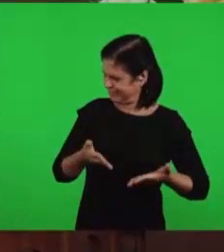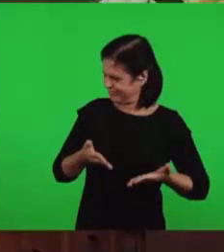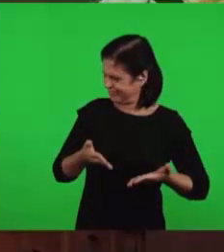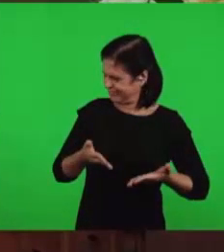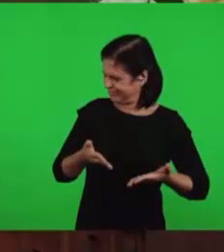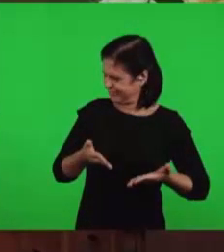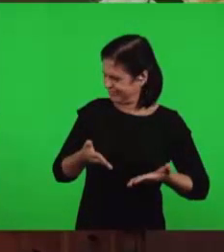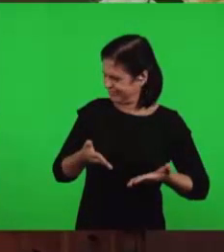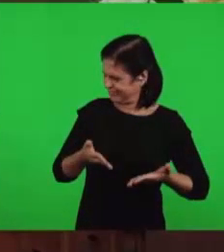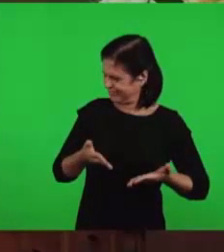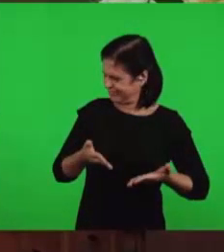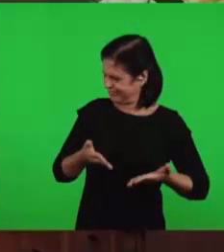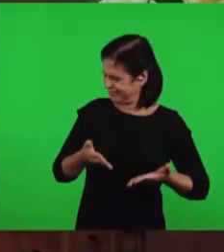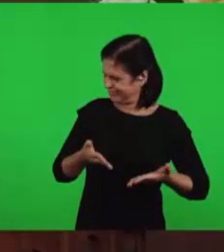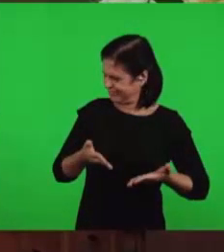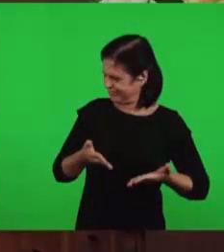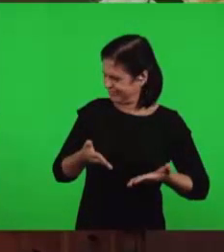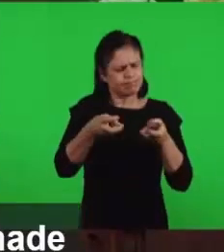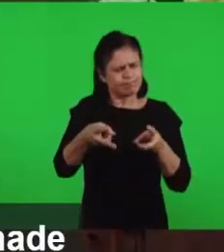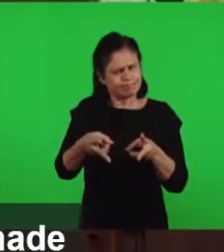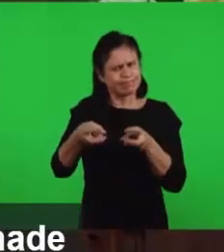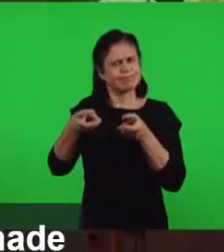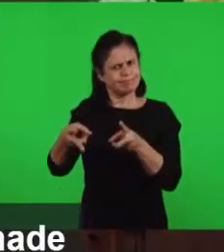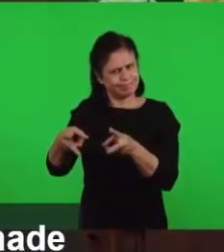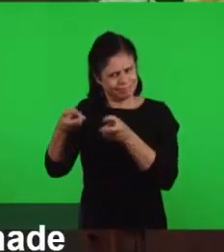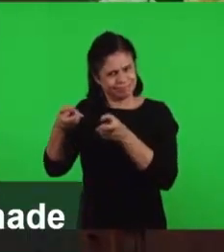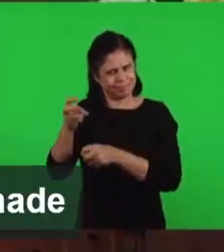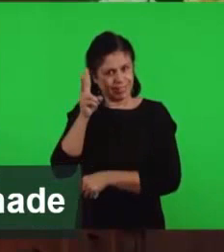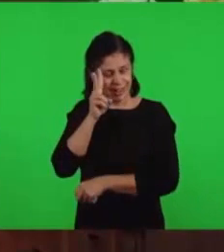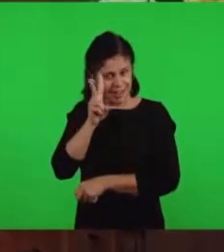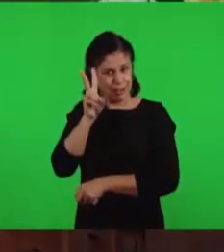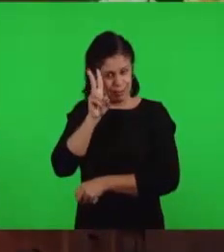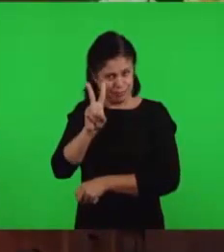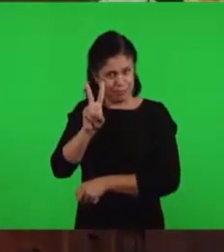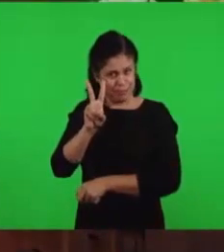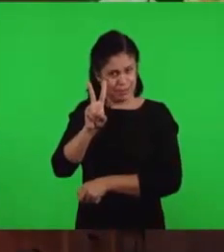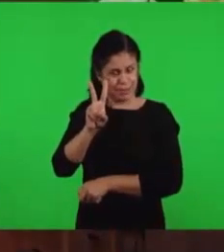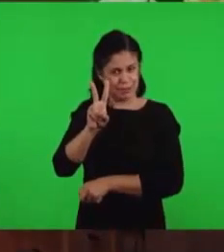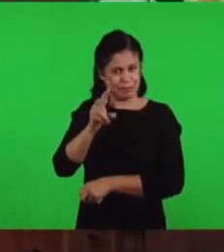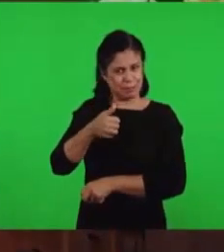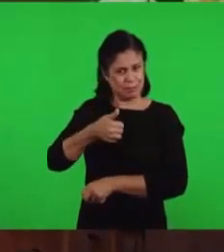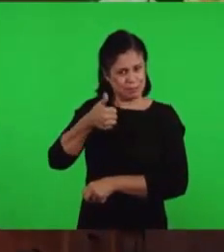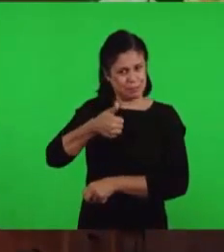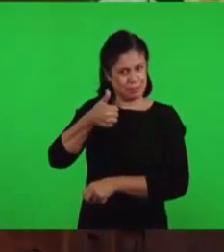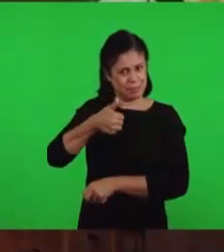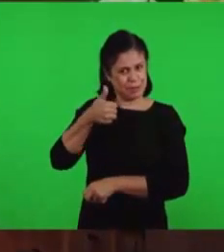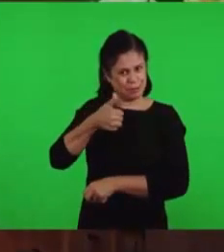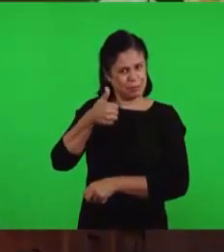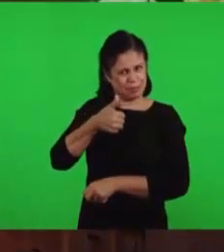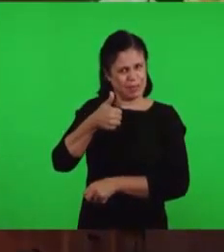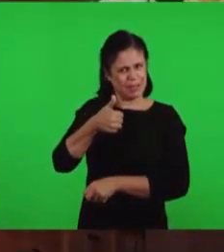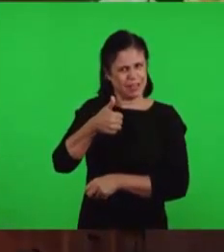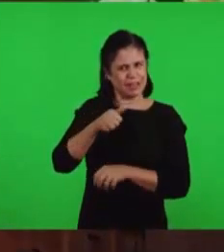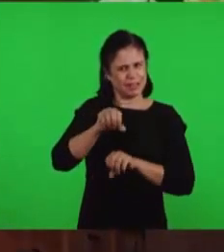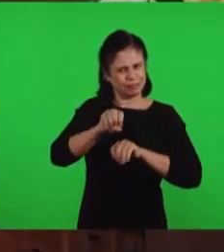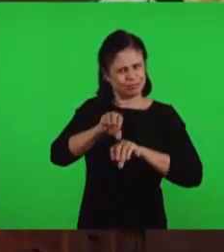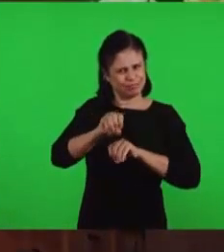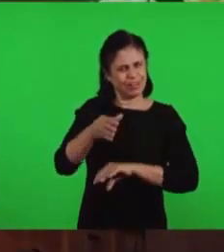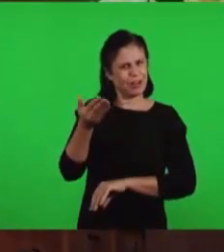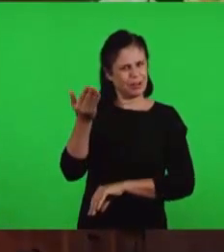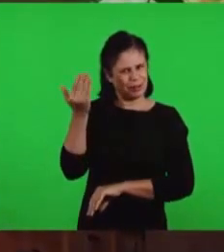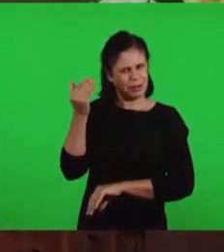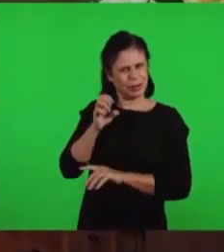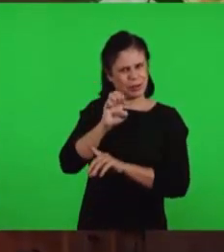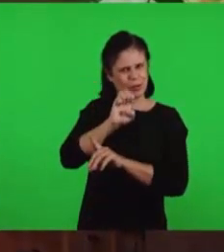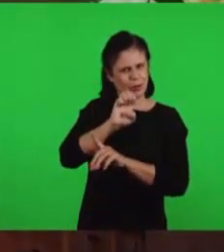um relacionado a este assunto que foi nosso primeiro atuação que nós fizemos que foi a nossa primeira tarefa na última escola bíblica nós